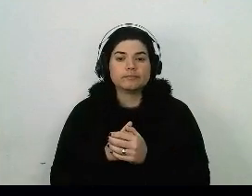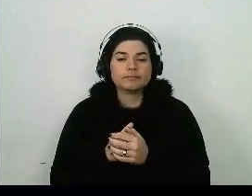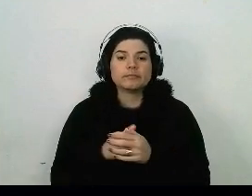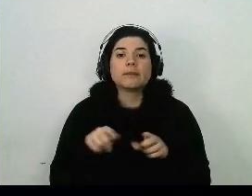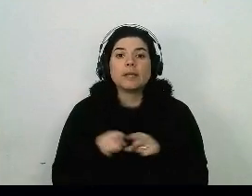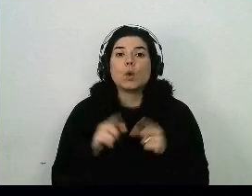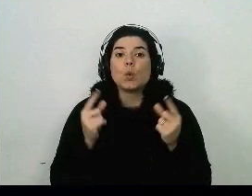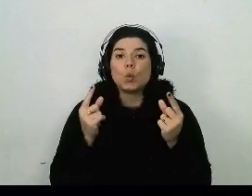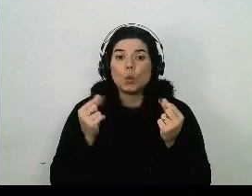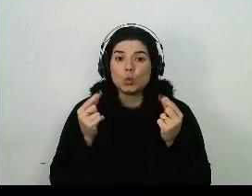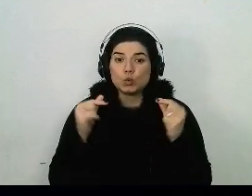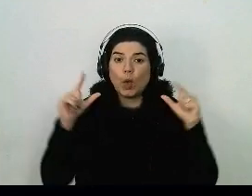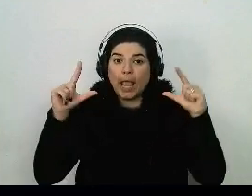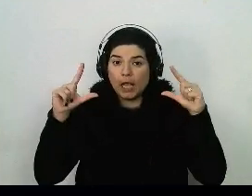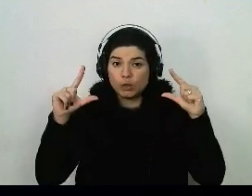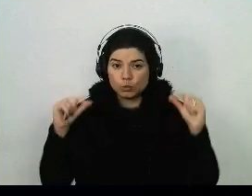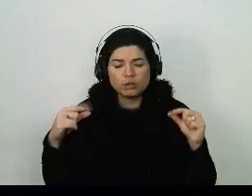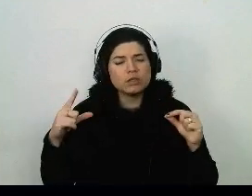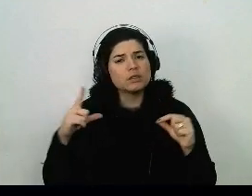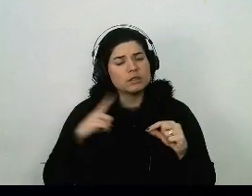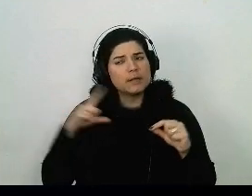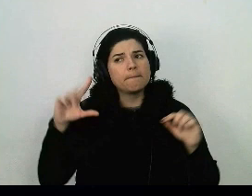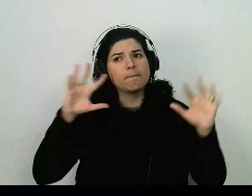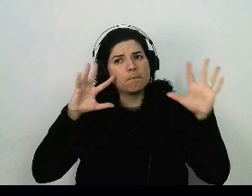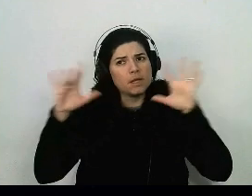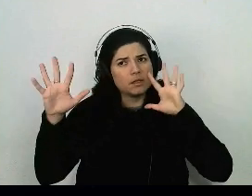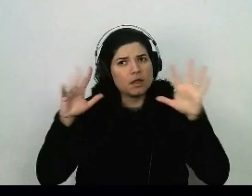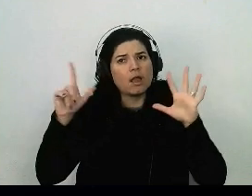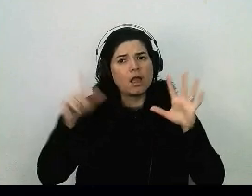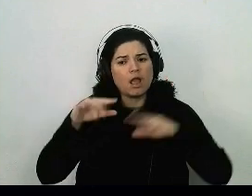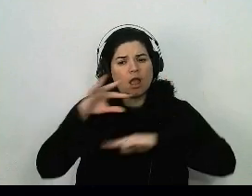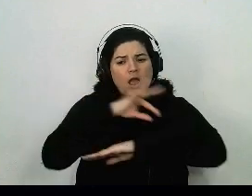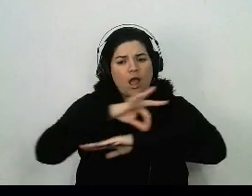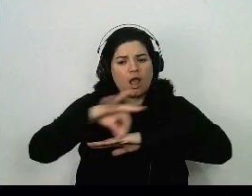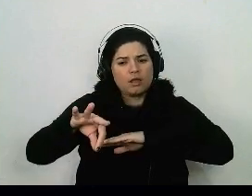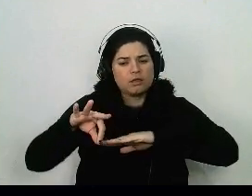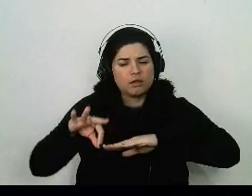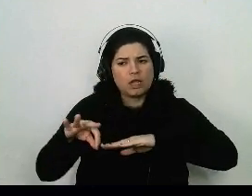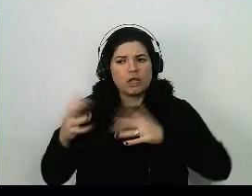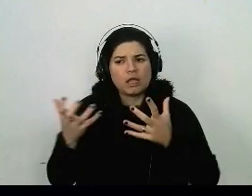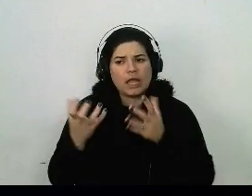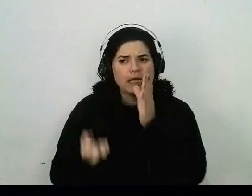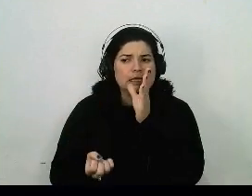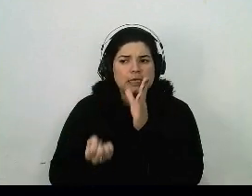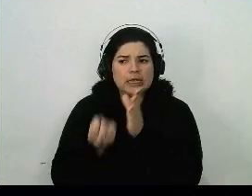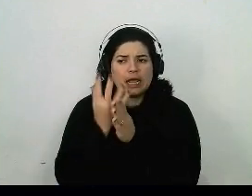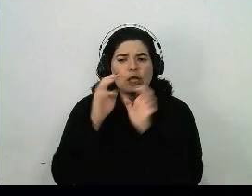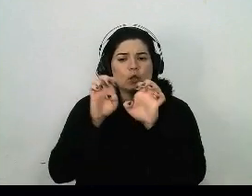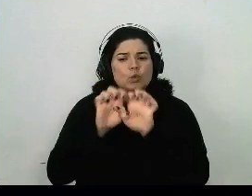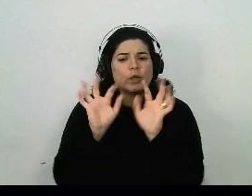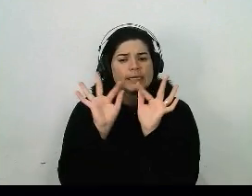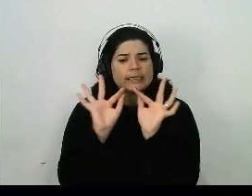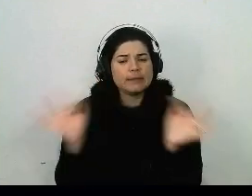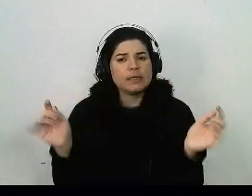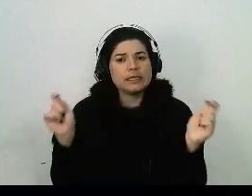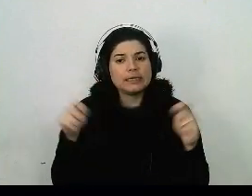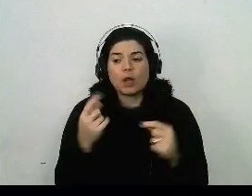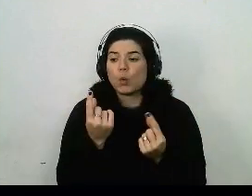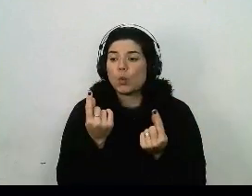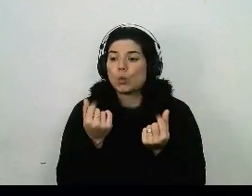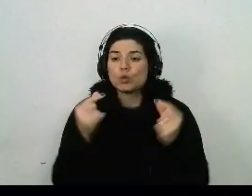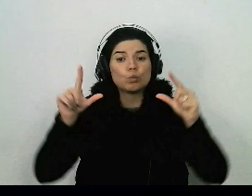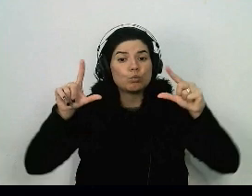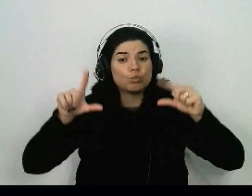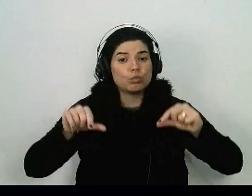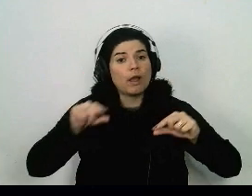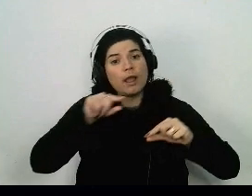Será que a gente tá pensando em refaturar a nossa arquitetura para criar uma estrutura mais simples e que reduza por exemplo o nosso custo de nuvem tá